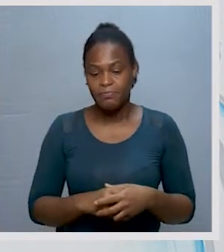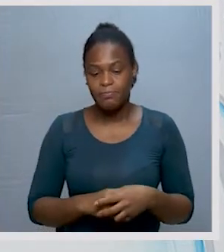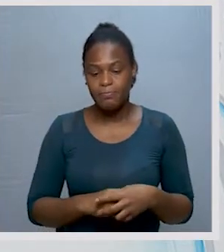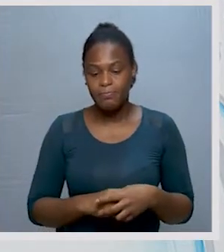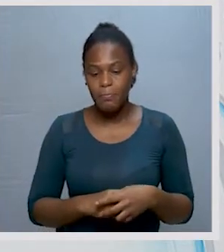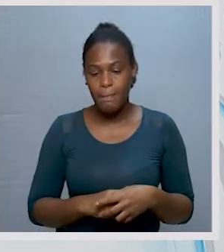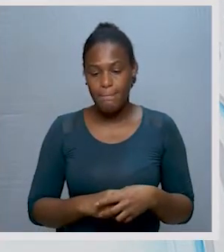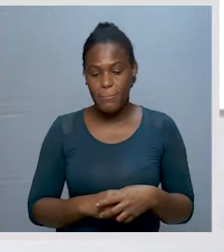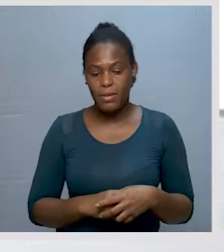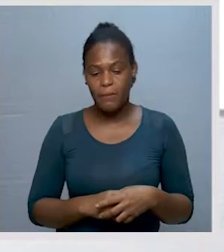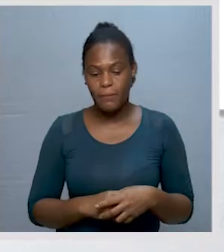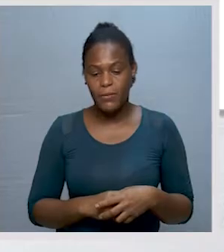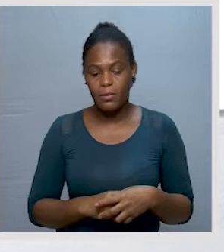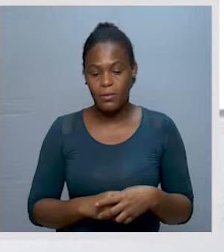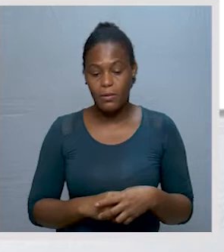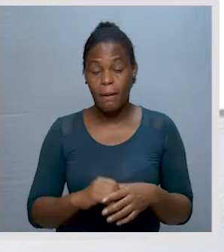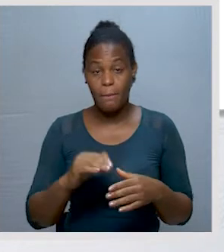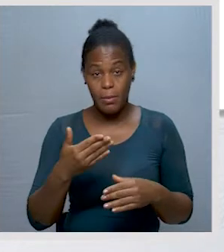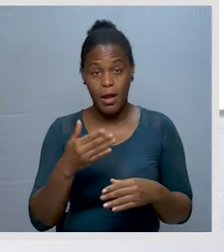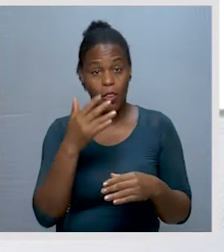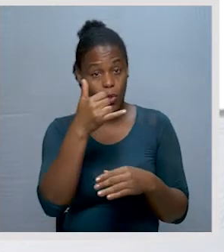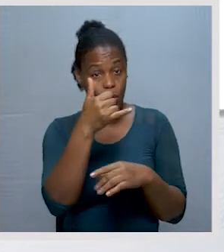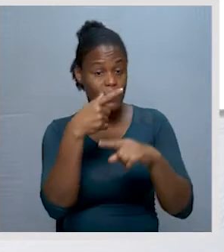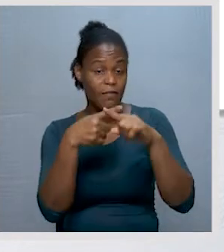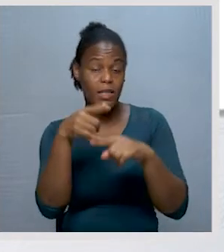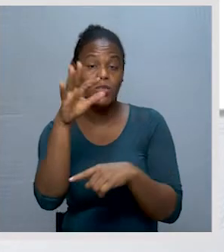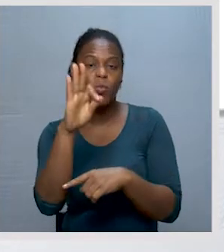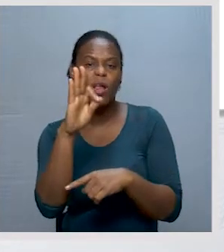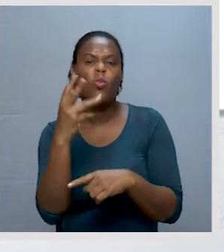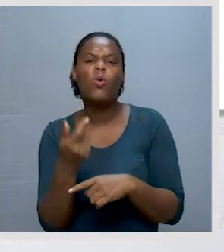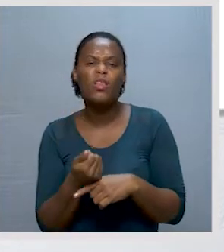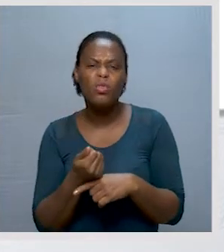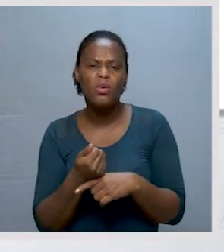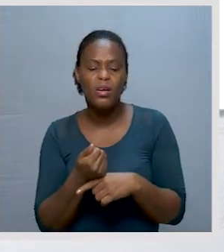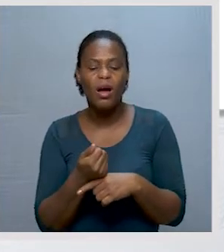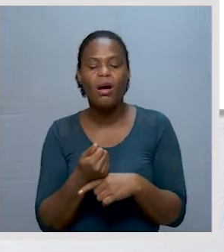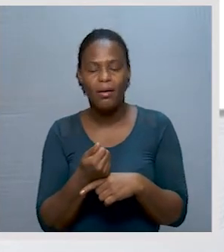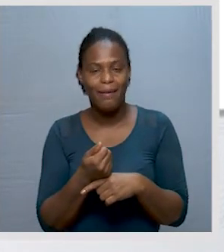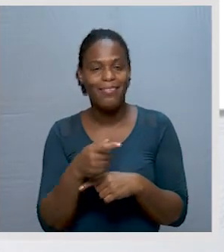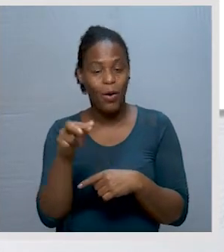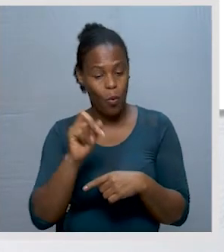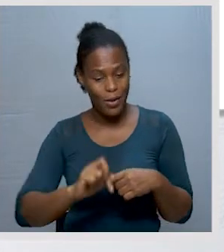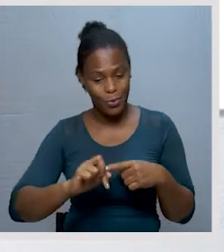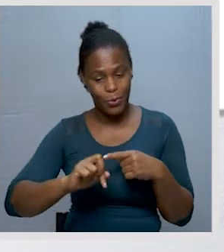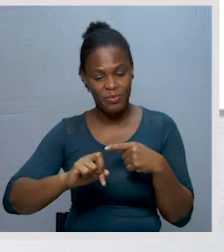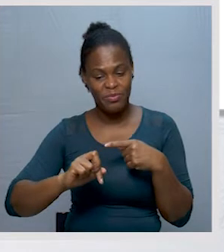2 vezes 4. Quanto é que dá? Muito bem, dá